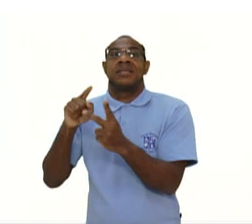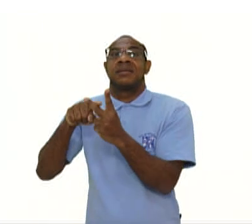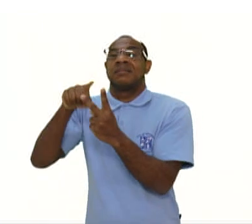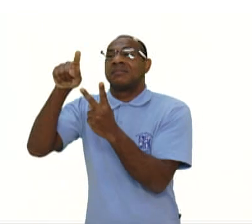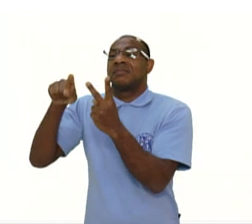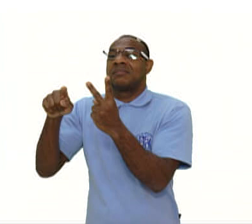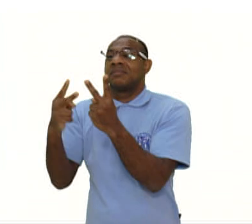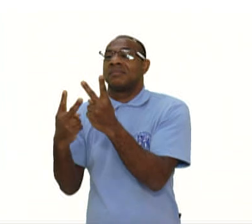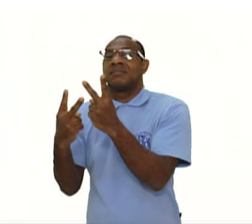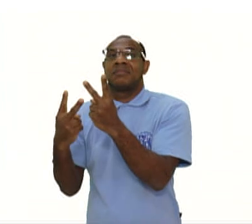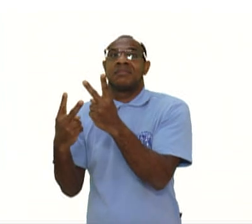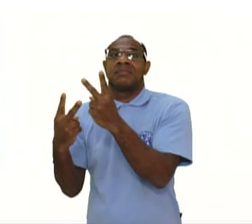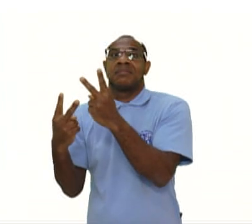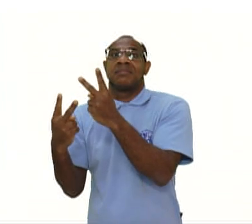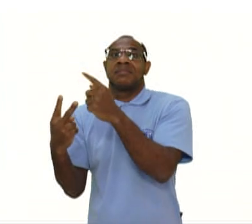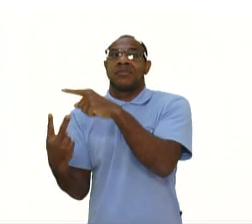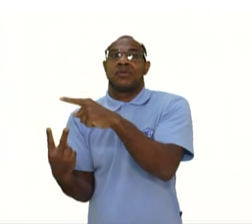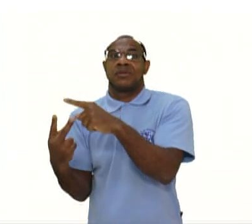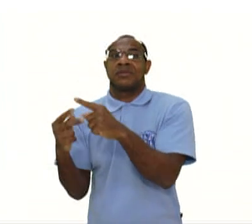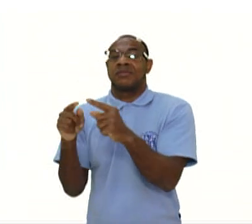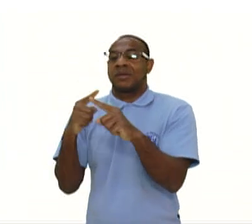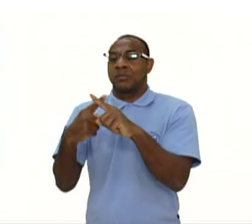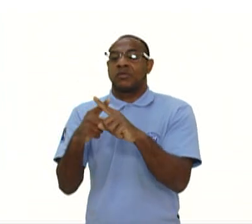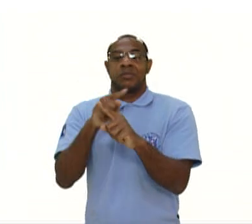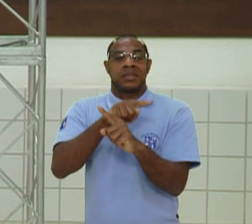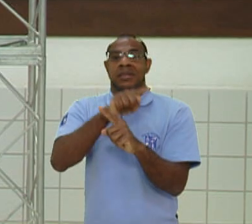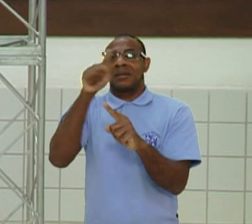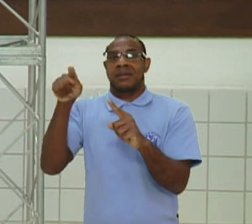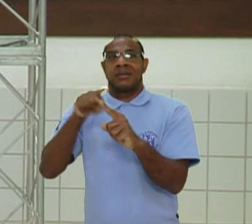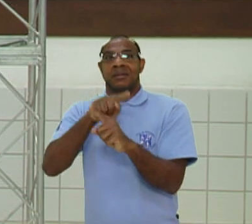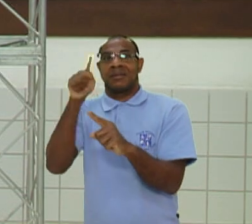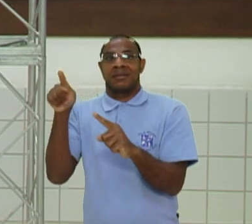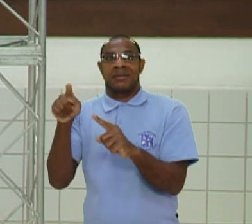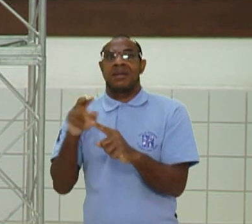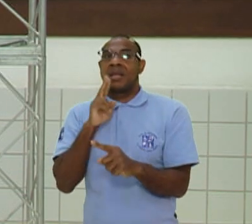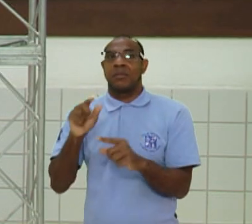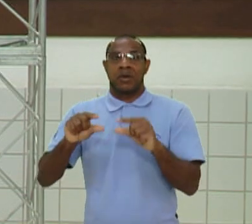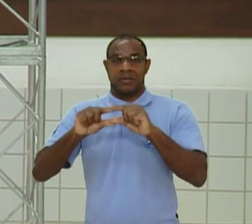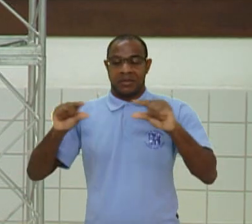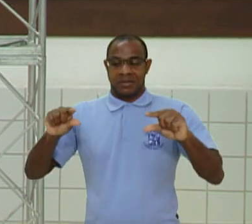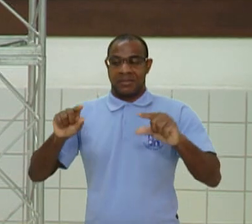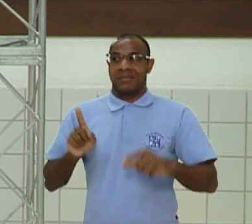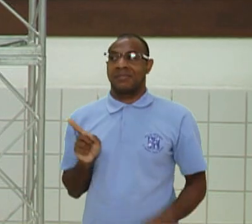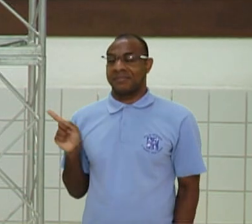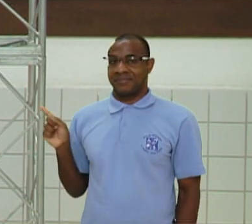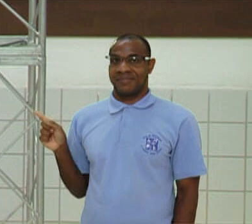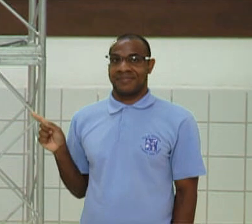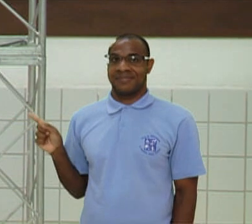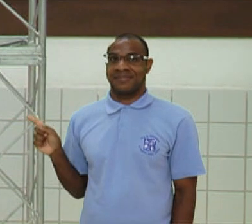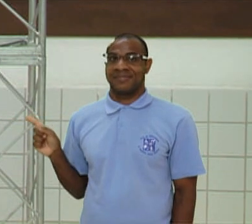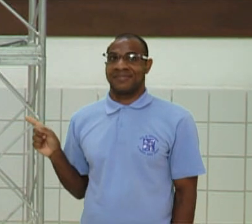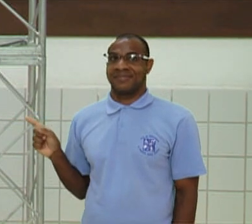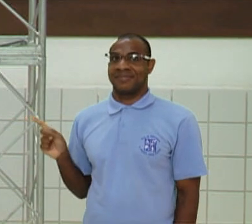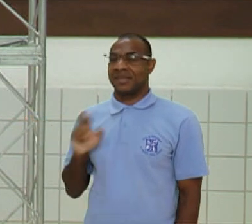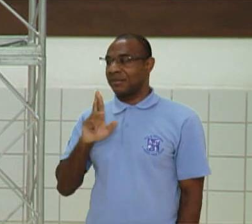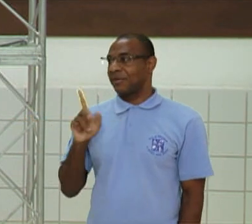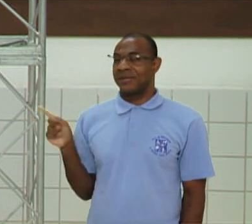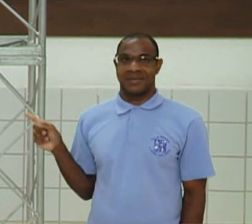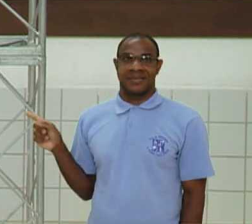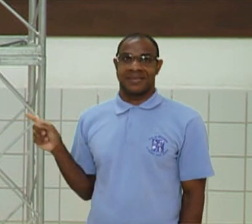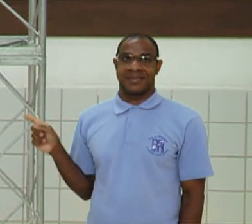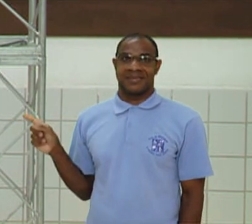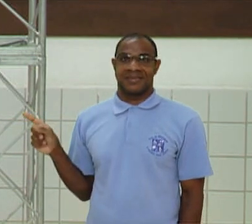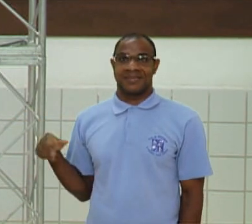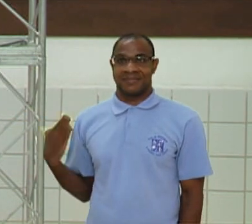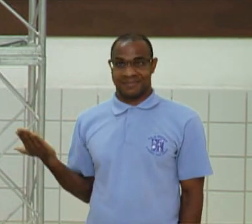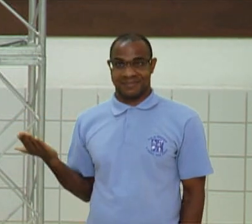bem? Tranquilo, gente? E aí? Como é que vai ser? Vocês estão aprendendo? Tenho